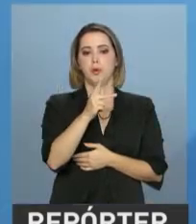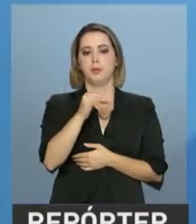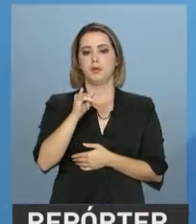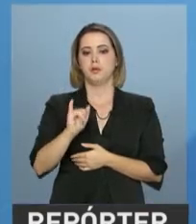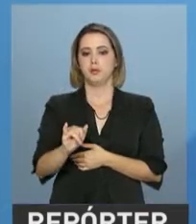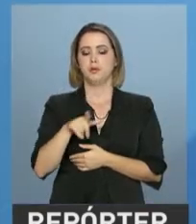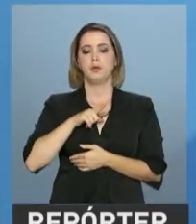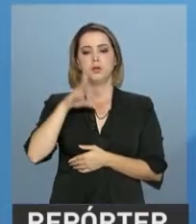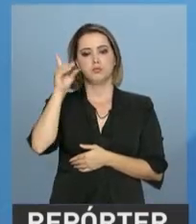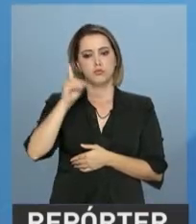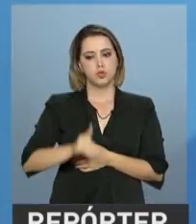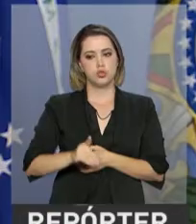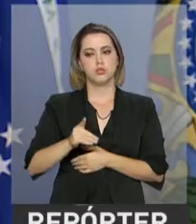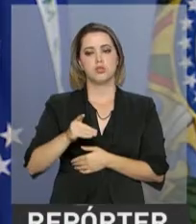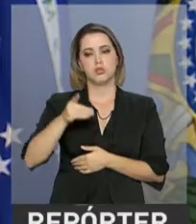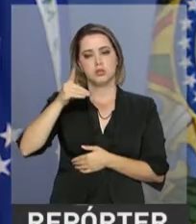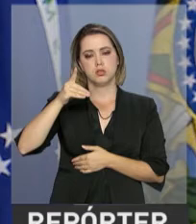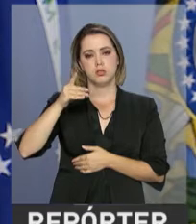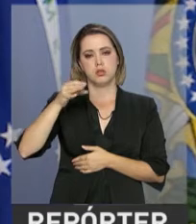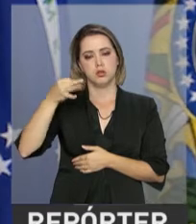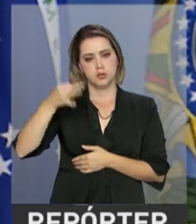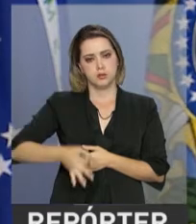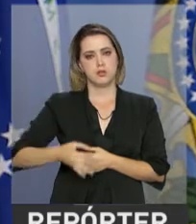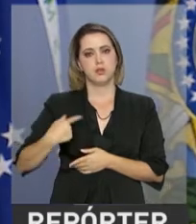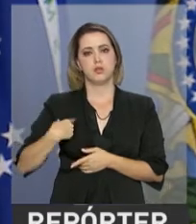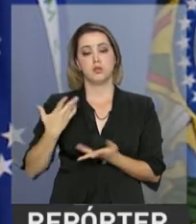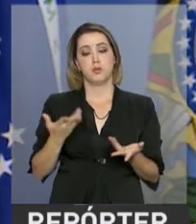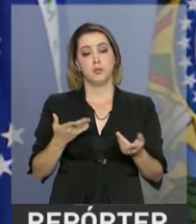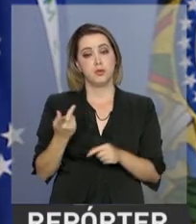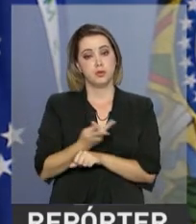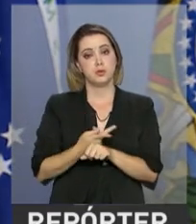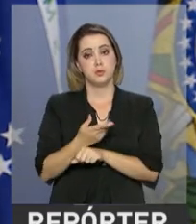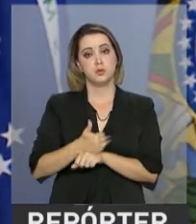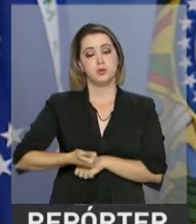dia. Mas o que se busca é melhorar, portanto, a